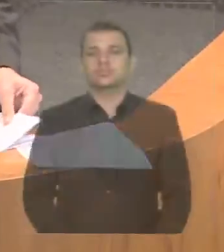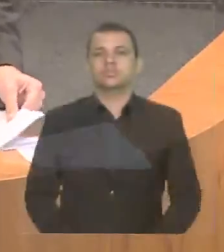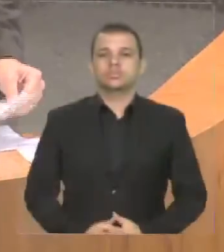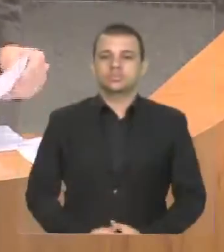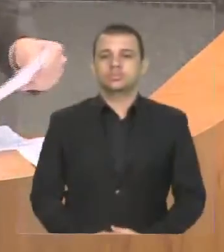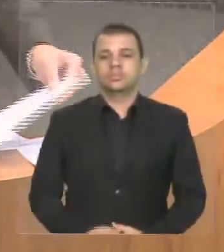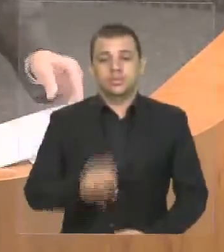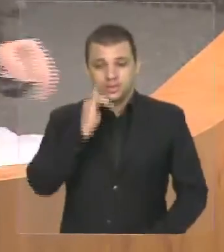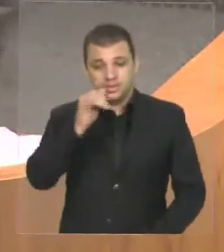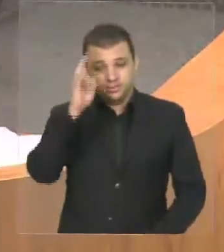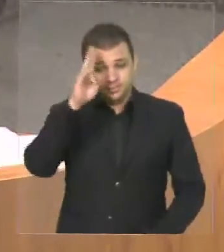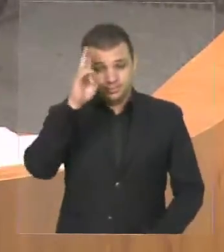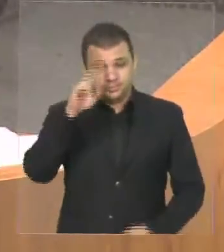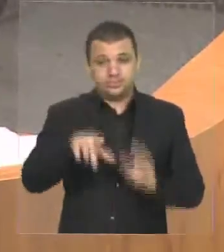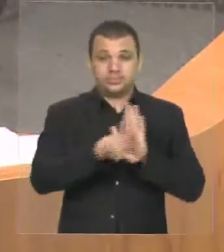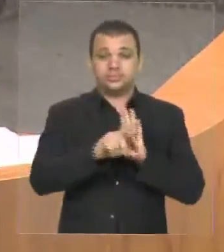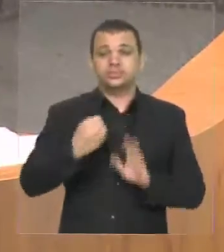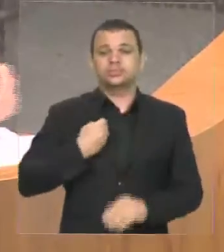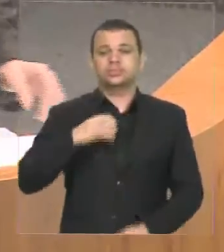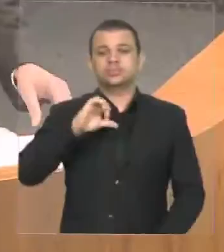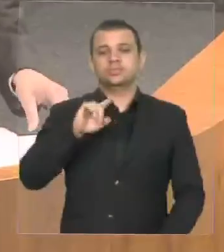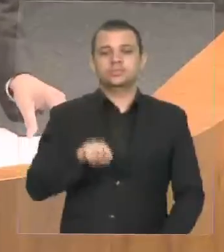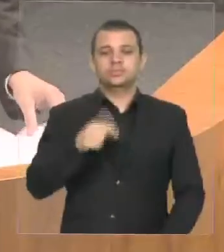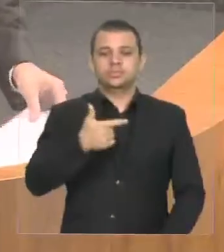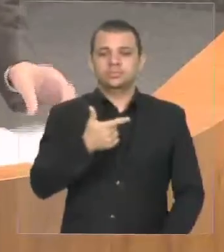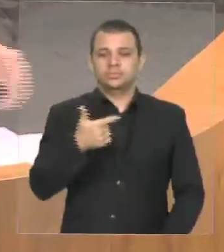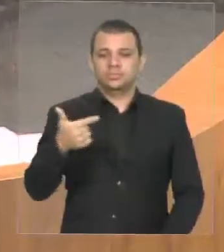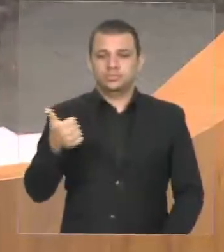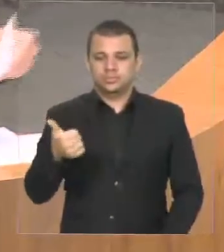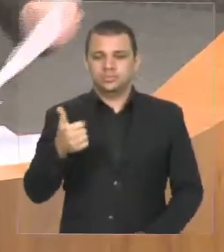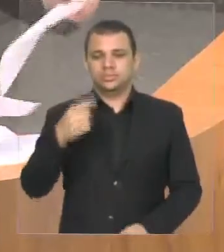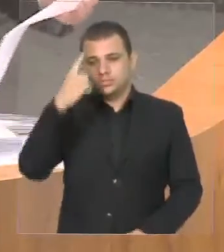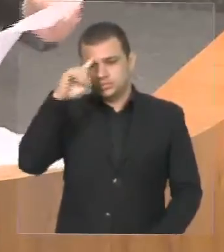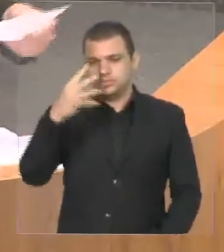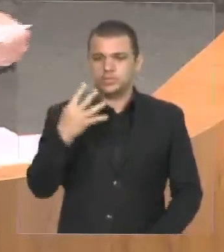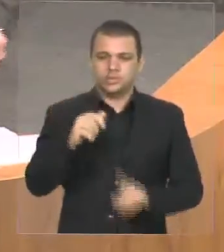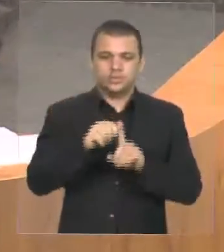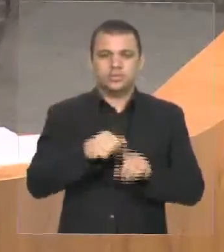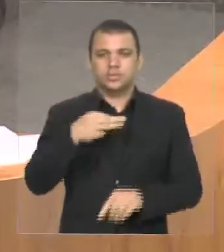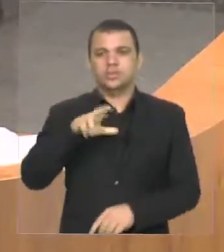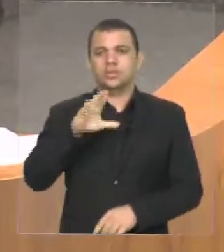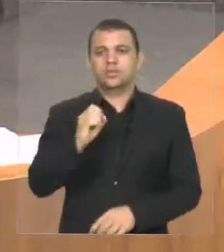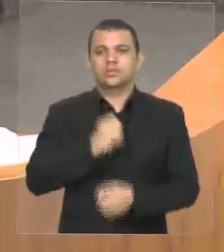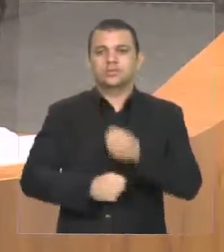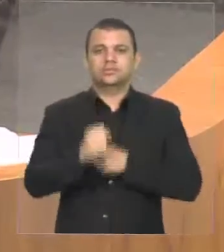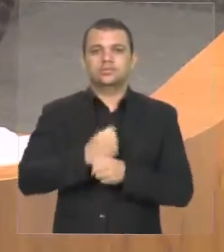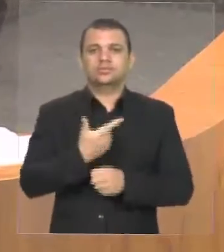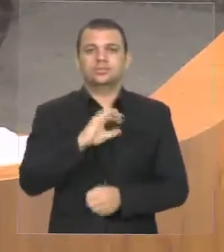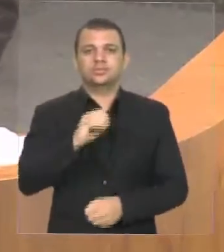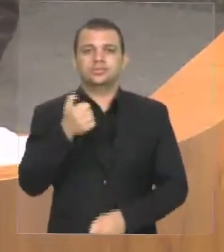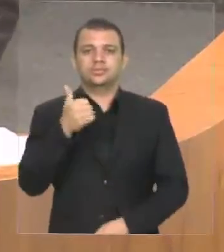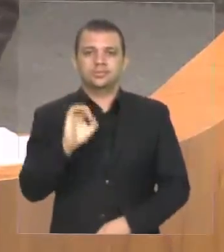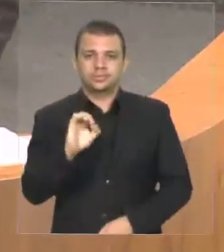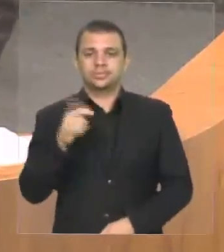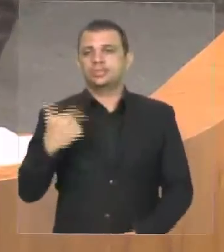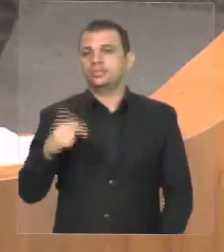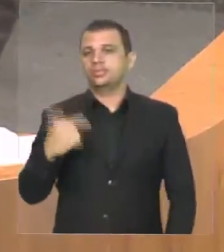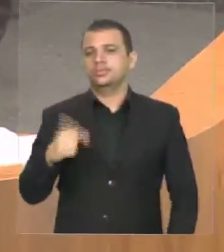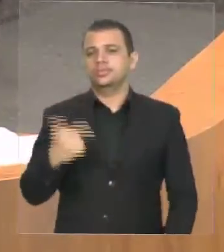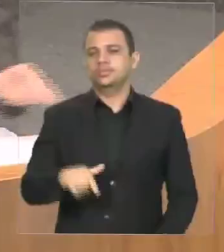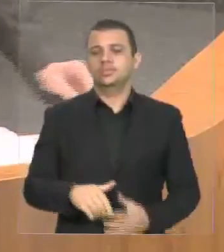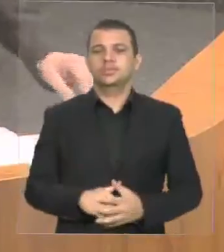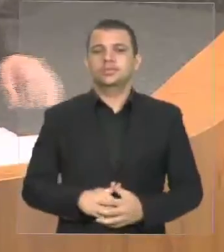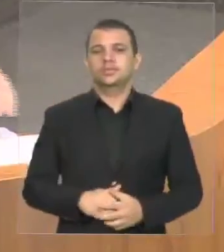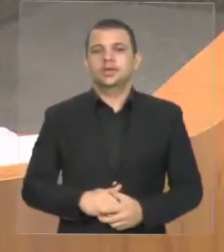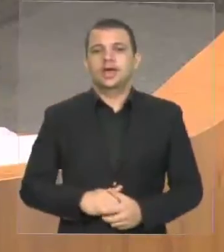de 2010, não existe mais, deputado Rogério Cafeteira. A Lei 9.121, de março de 2010,